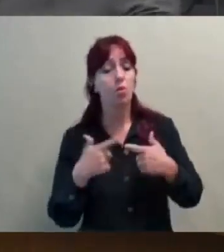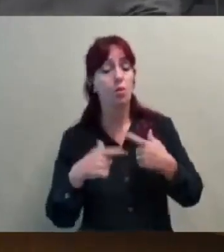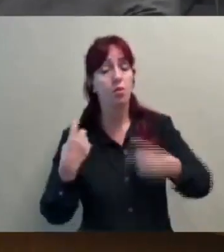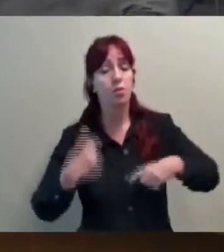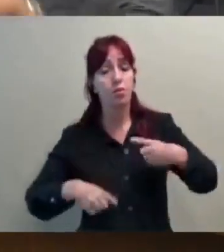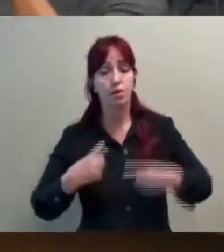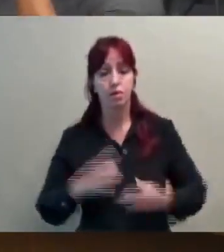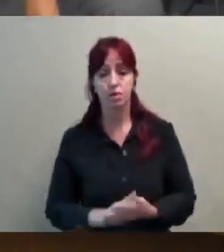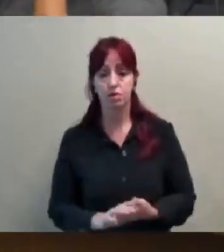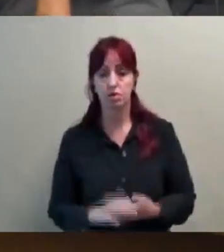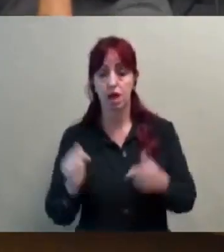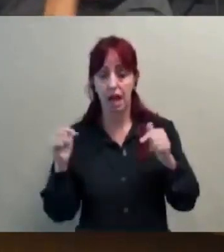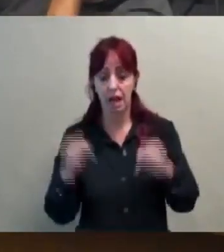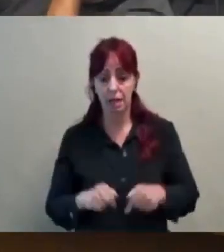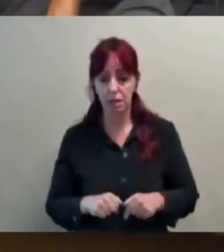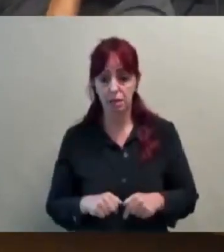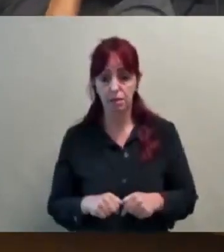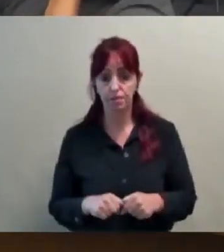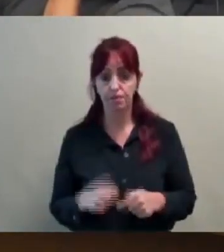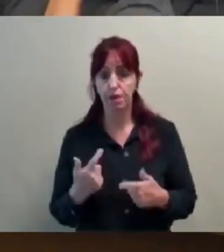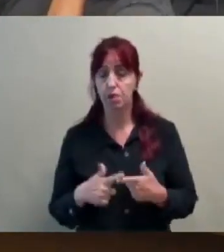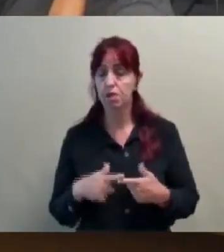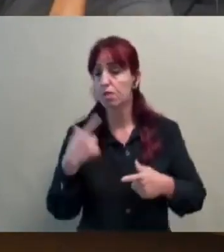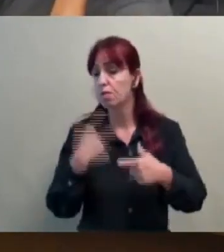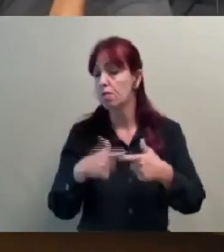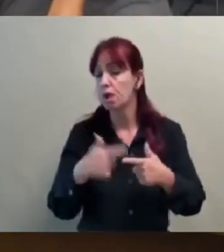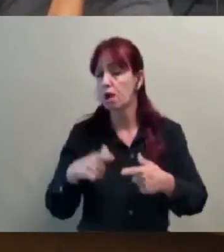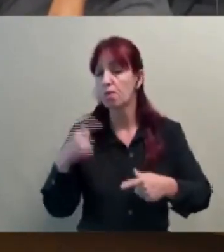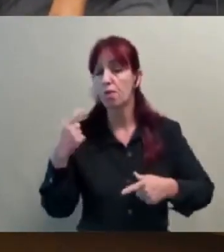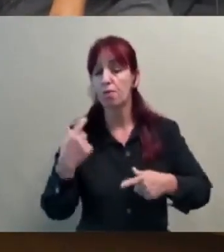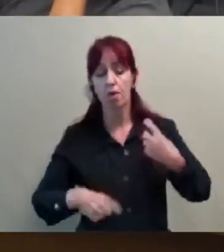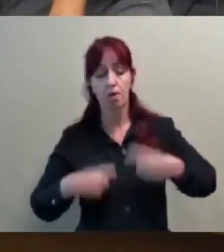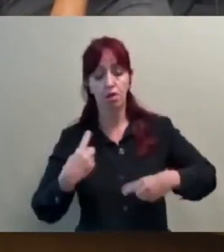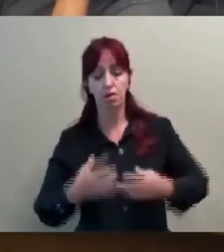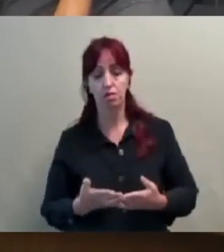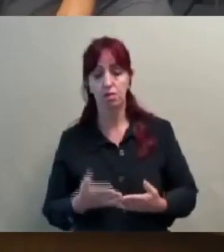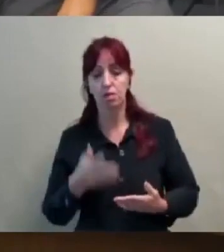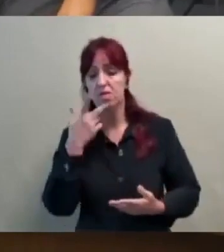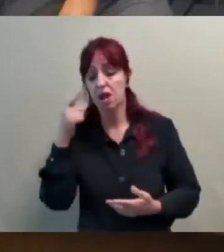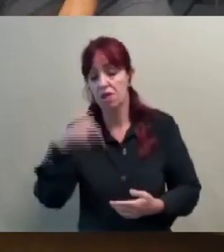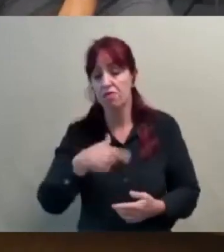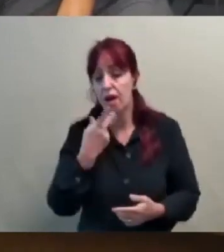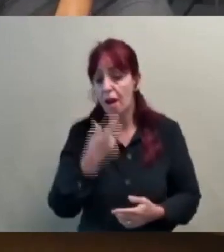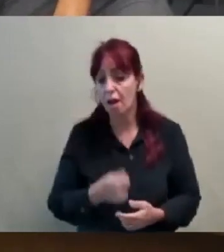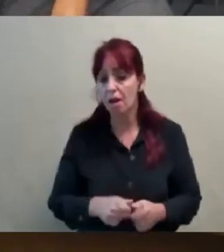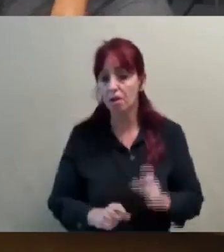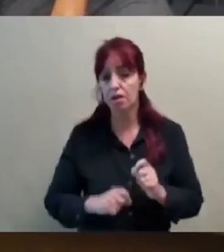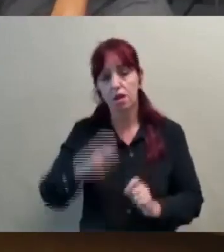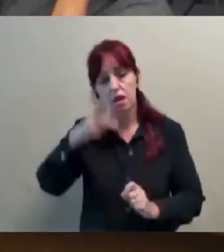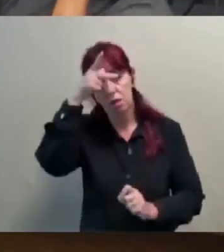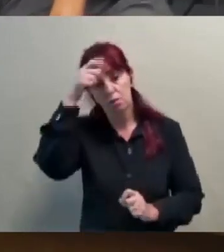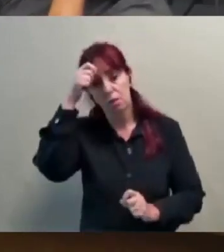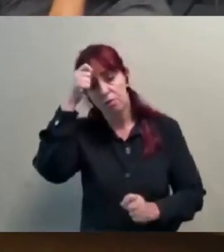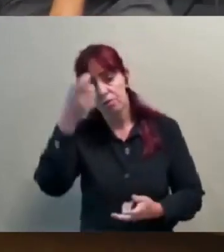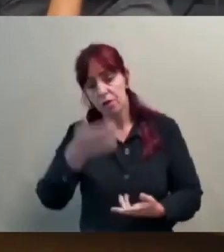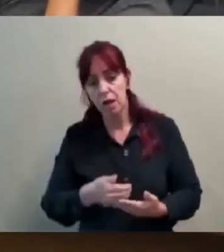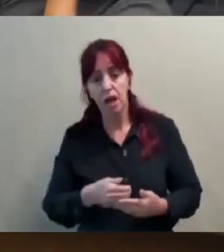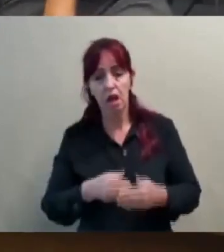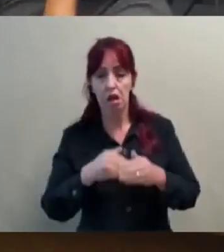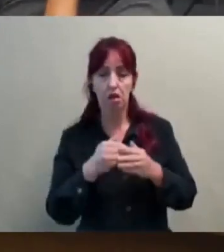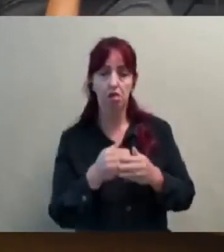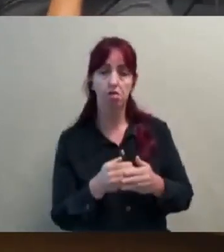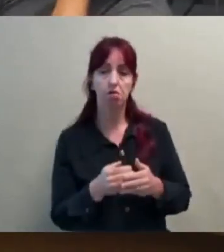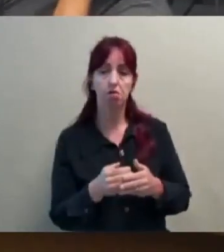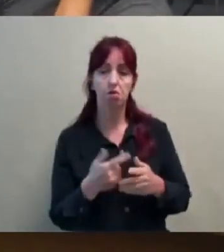Aqui jamais. São questões políticas. Quando vem aqui falar que o prefeito foi desrespeitado pela